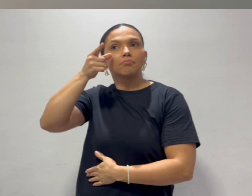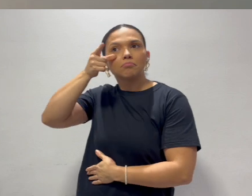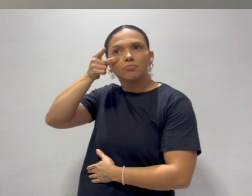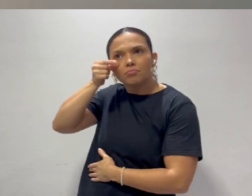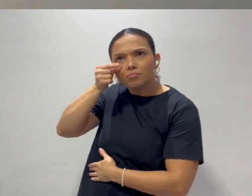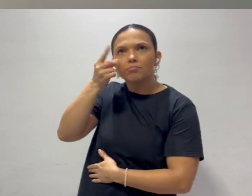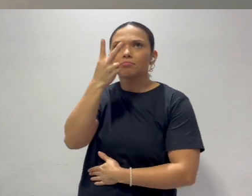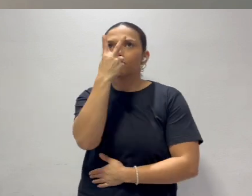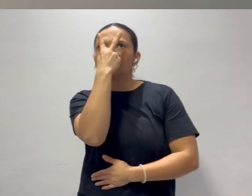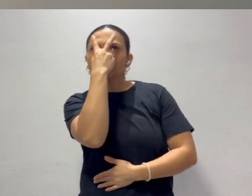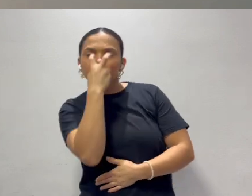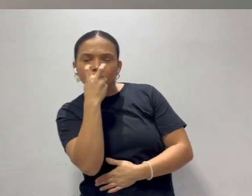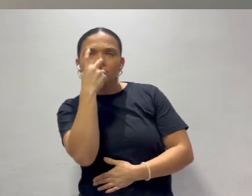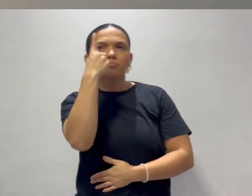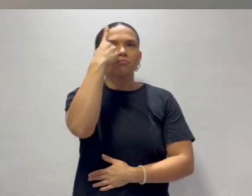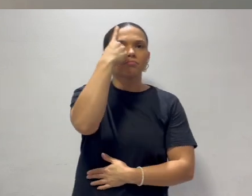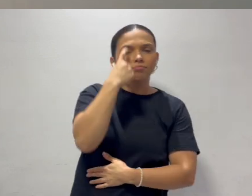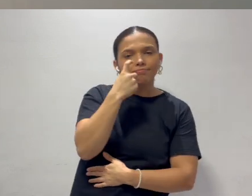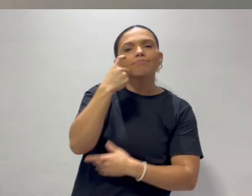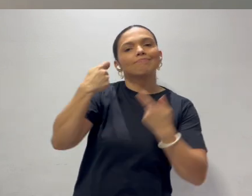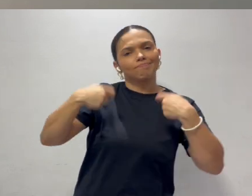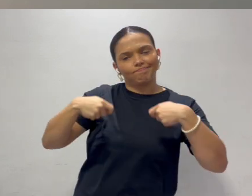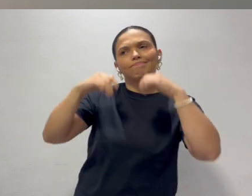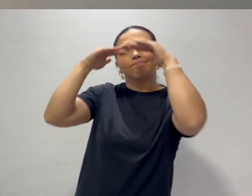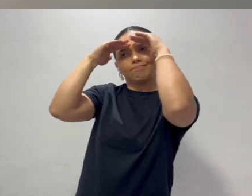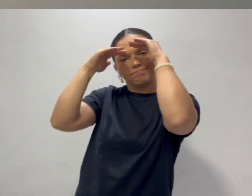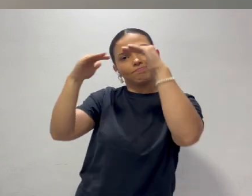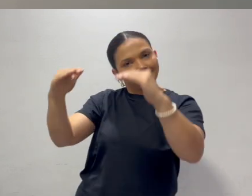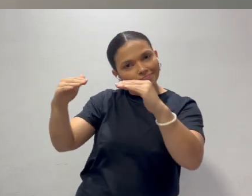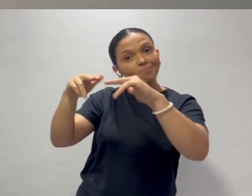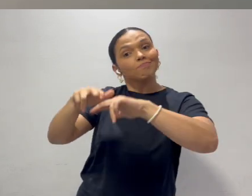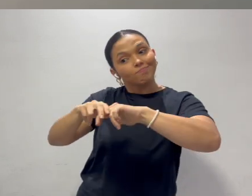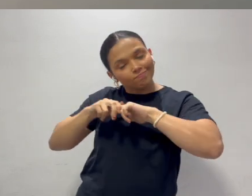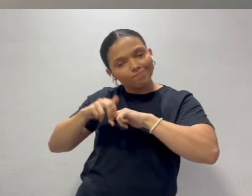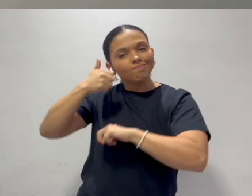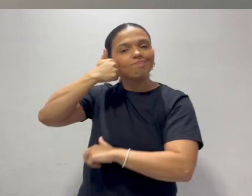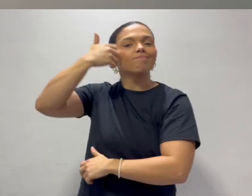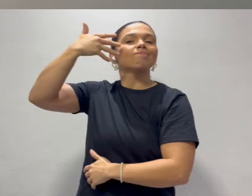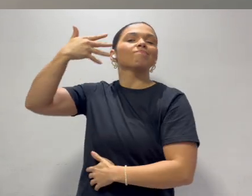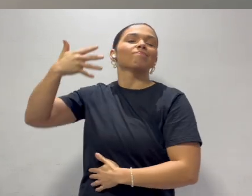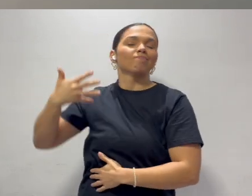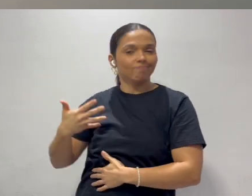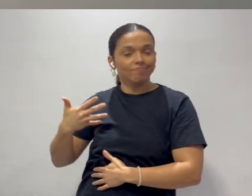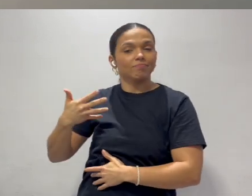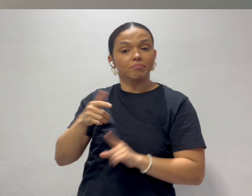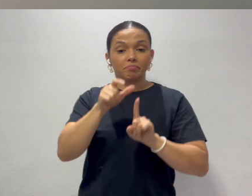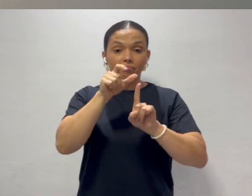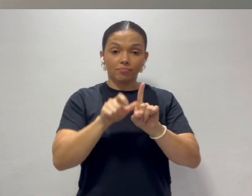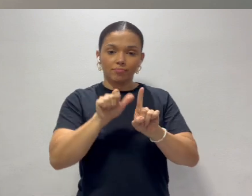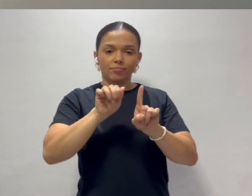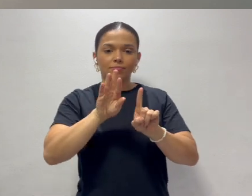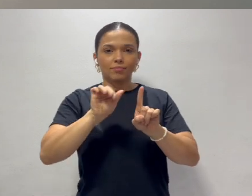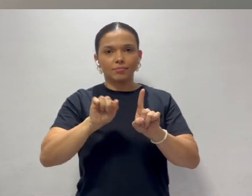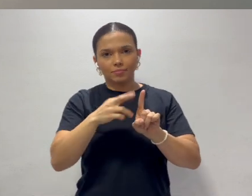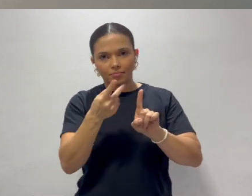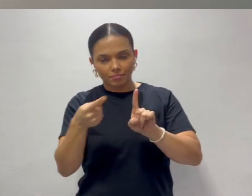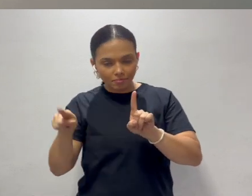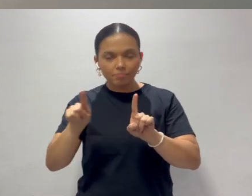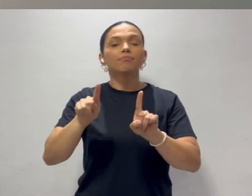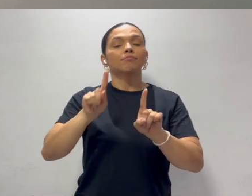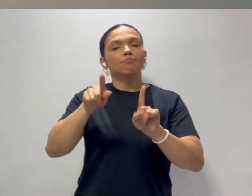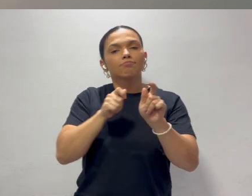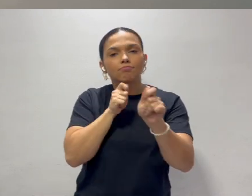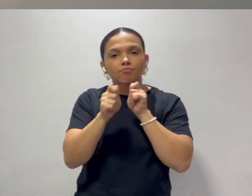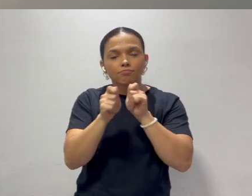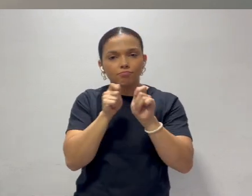às pessoas com baixa visão, monoculares ou com deficiência visual, eu vou fazer a minha autodescrição. Eu sou Abrão Dib